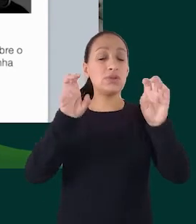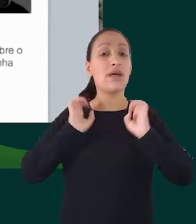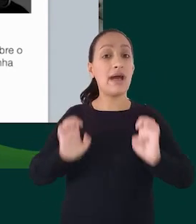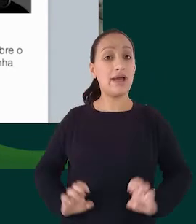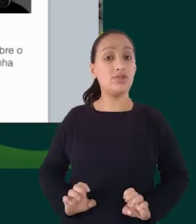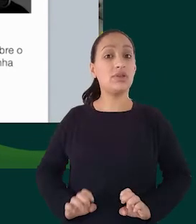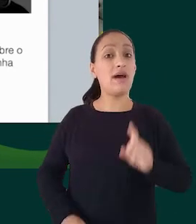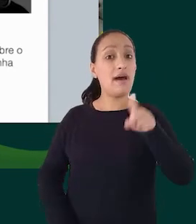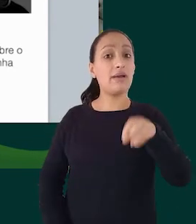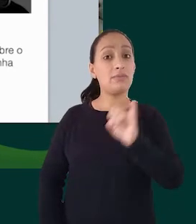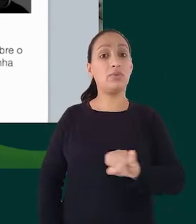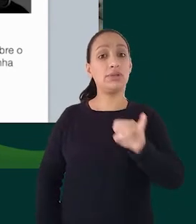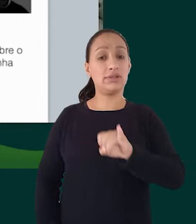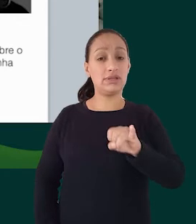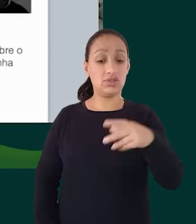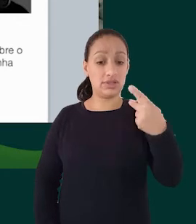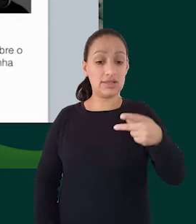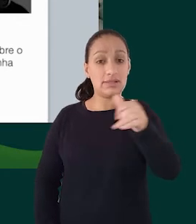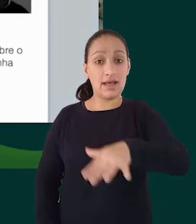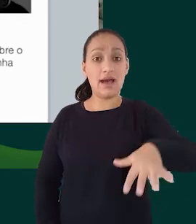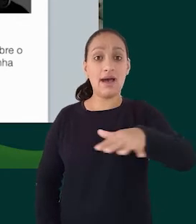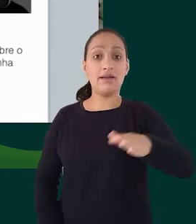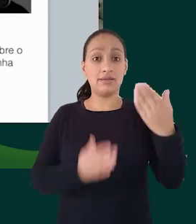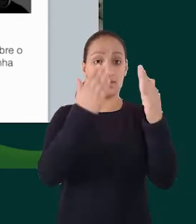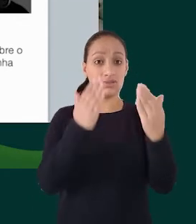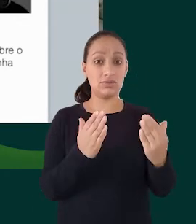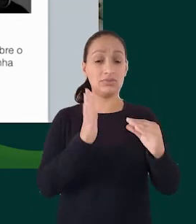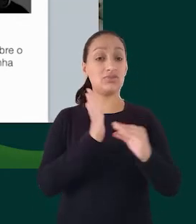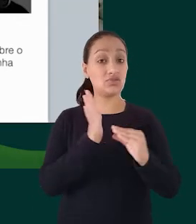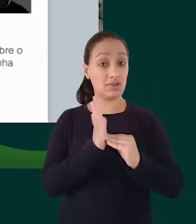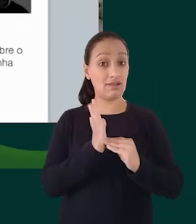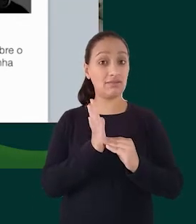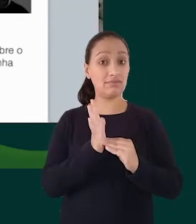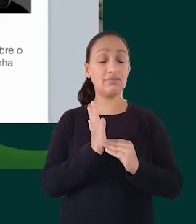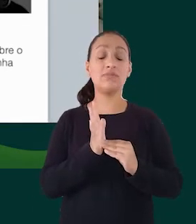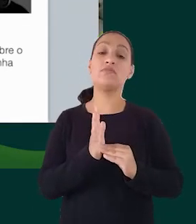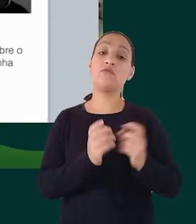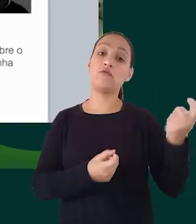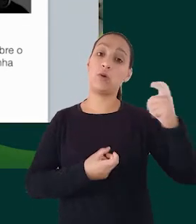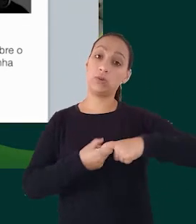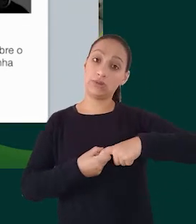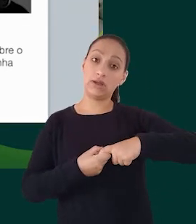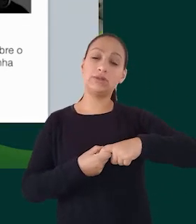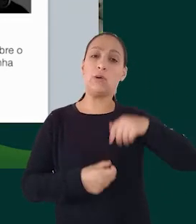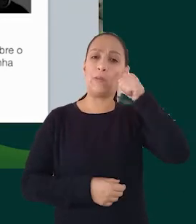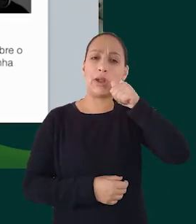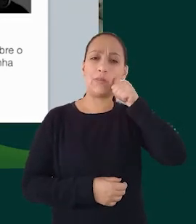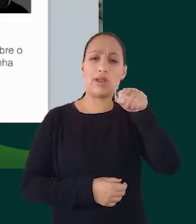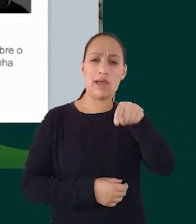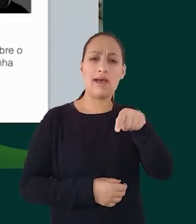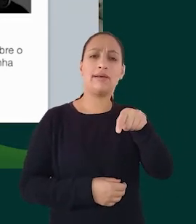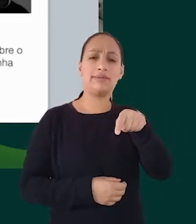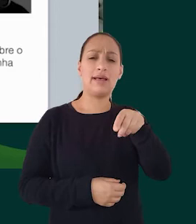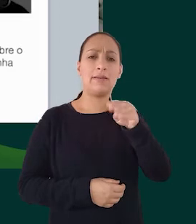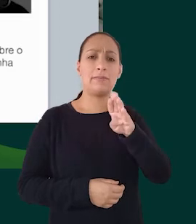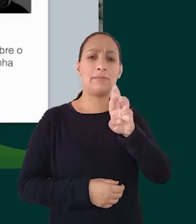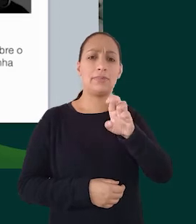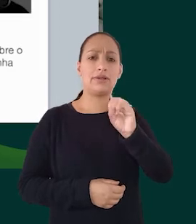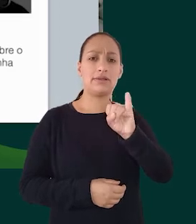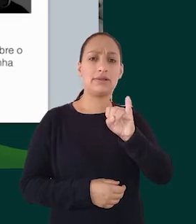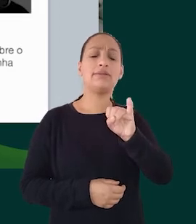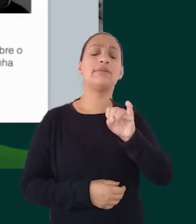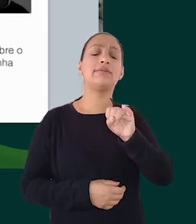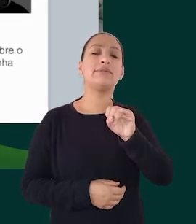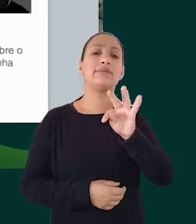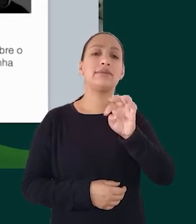importantes nessa área de machine learning. Voltando aqui para o caso da Brittany Kaiser, então, ela era